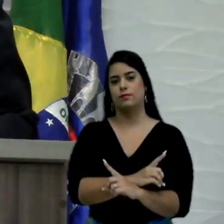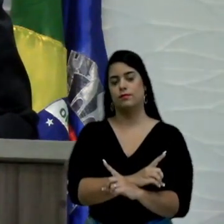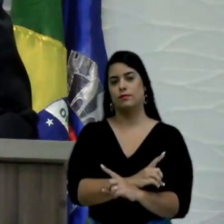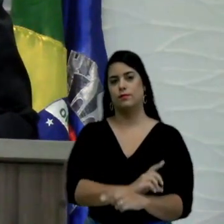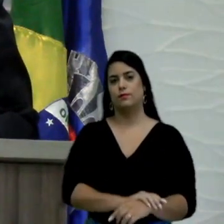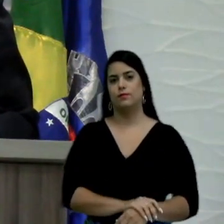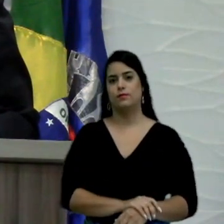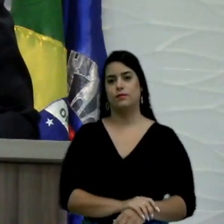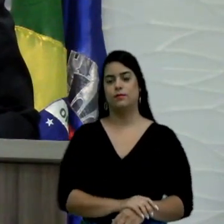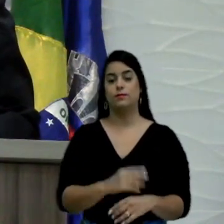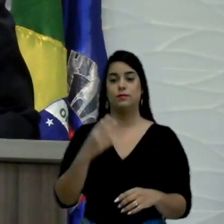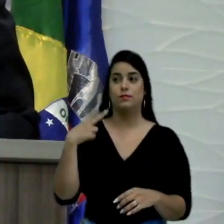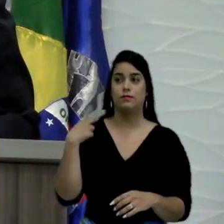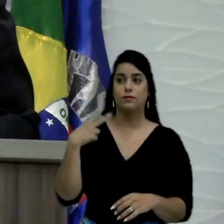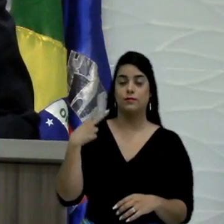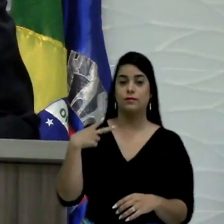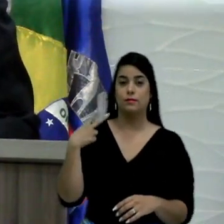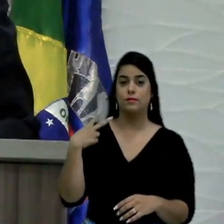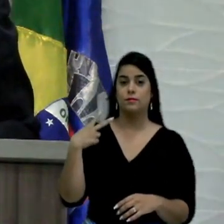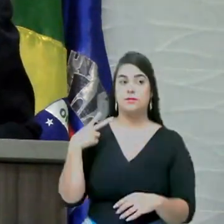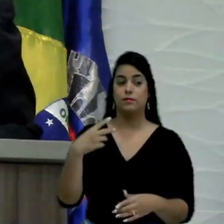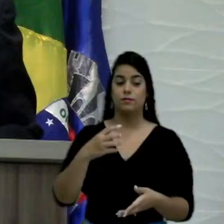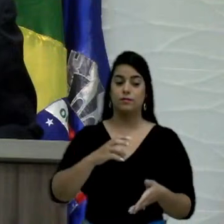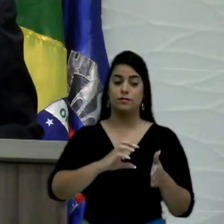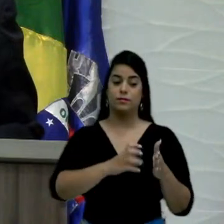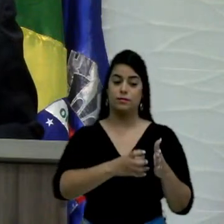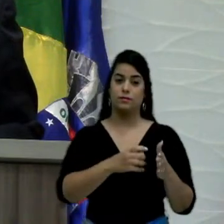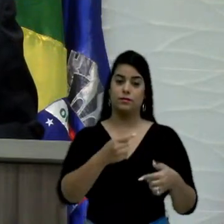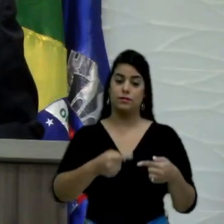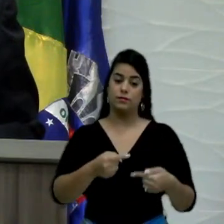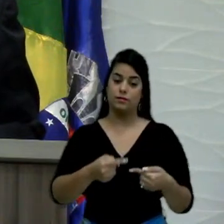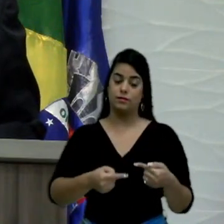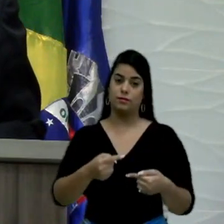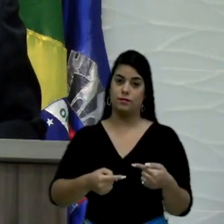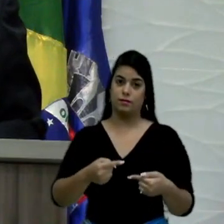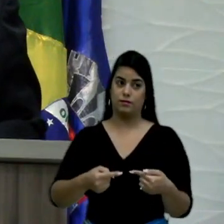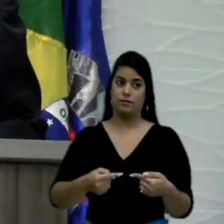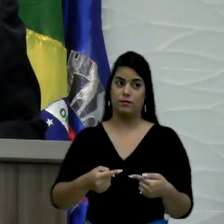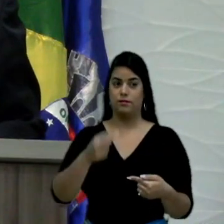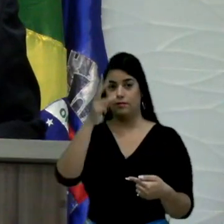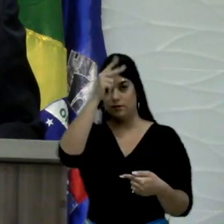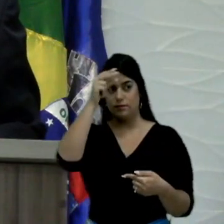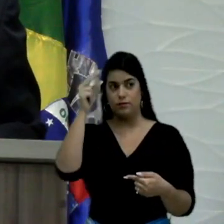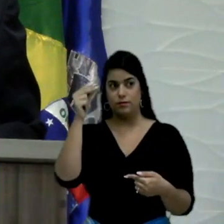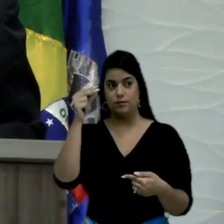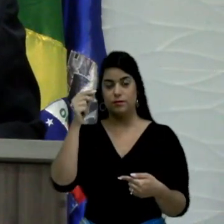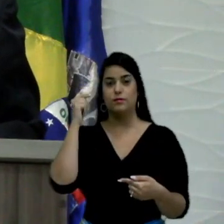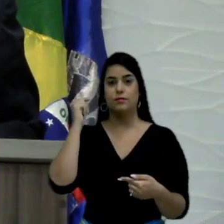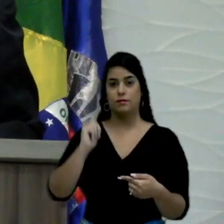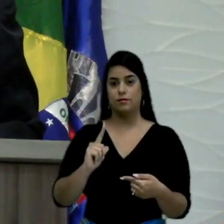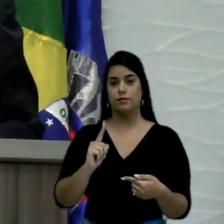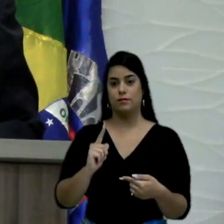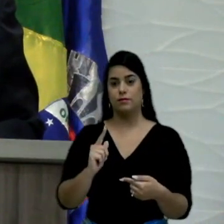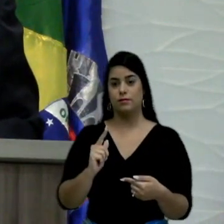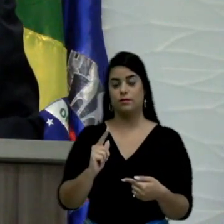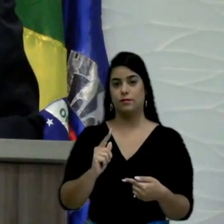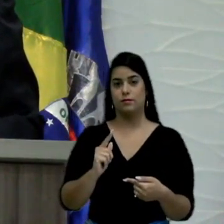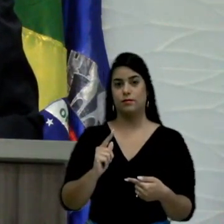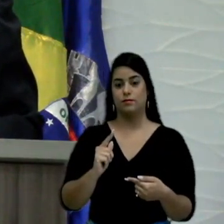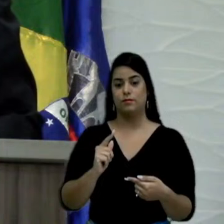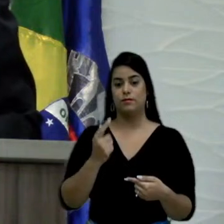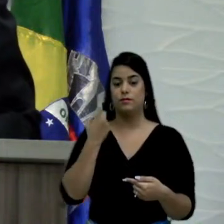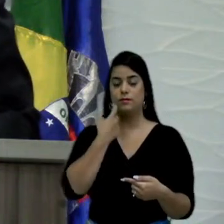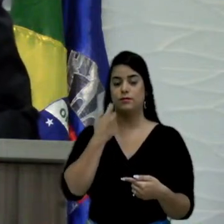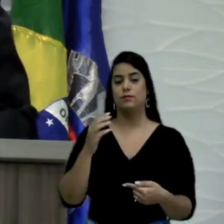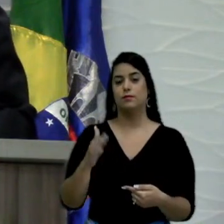vereadores da situação foram contemplados alguns com a quantidade de peixe, a gente não foi.